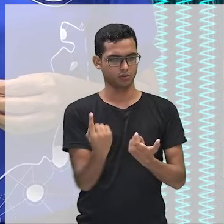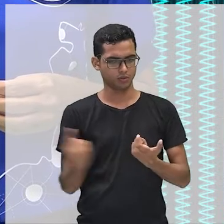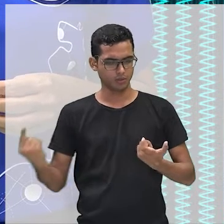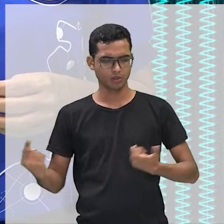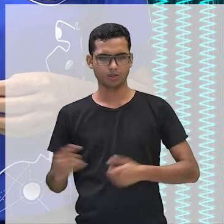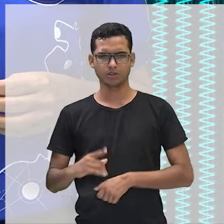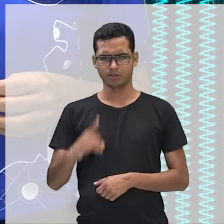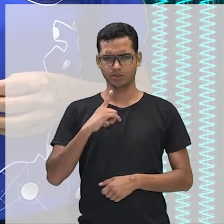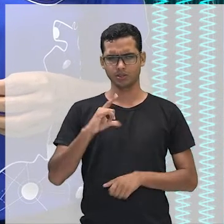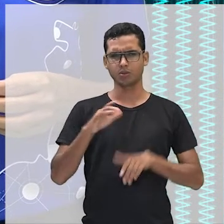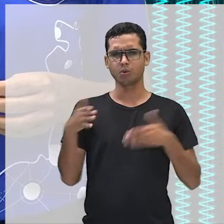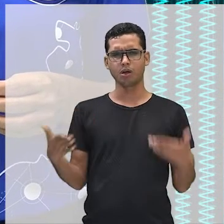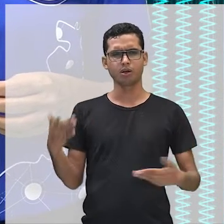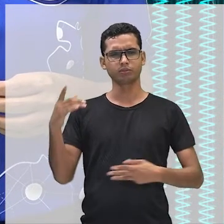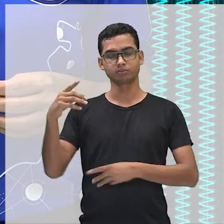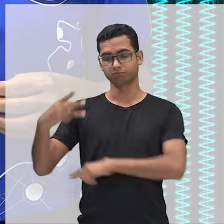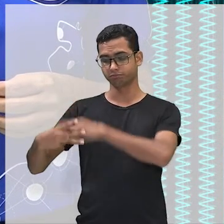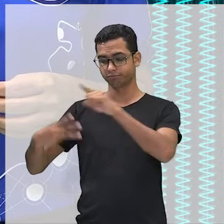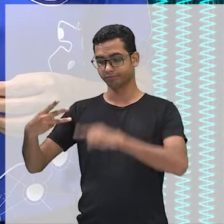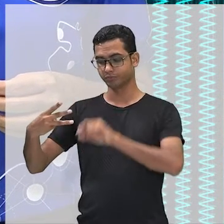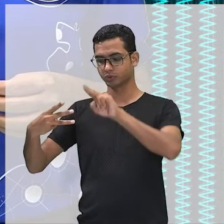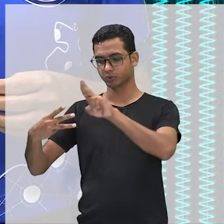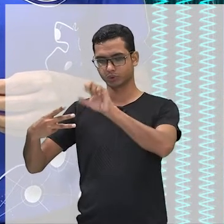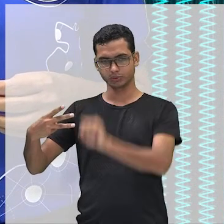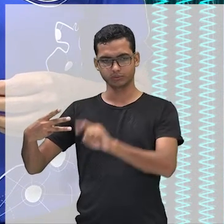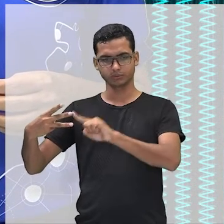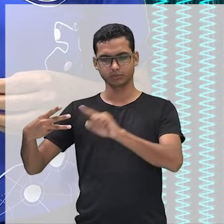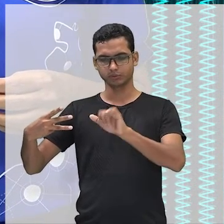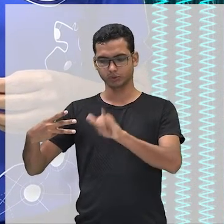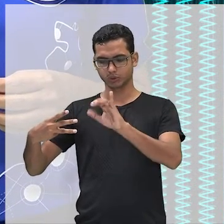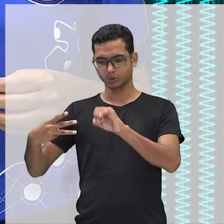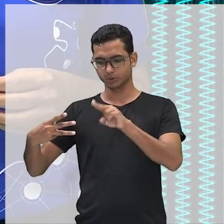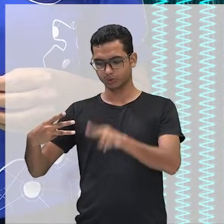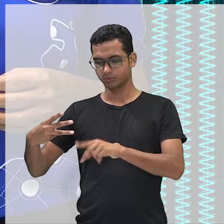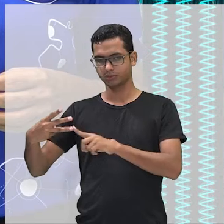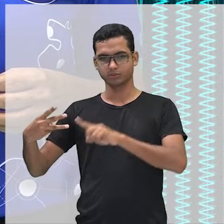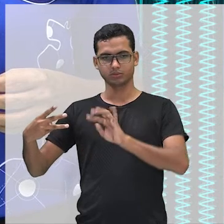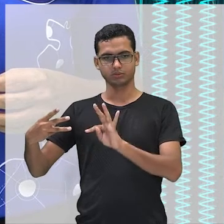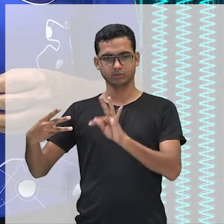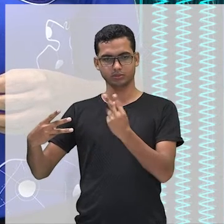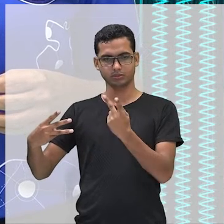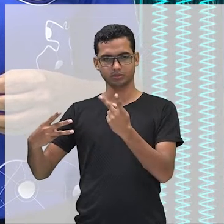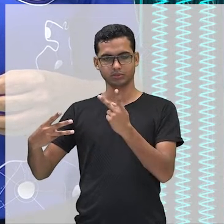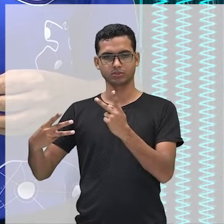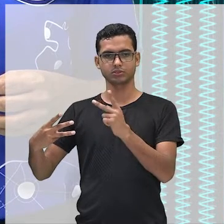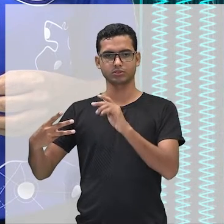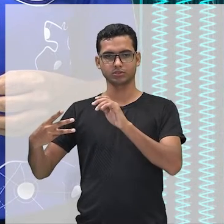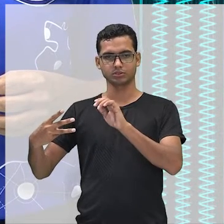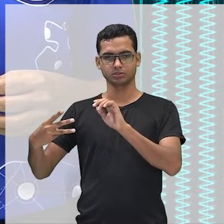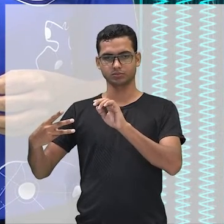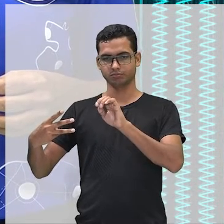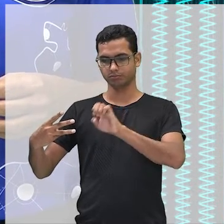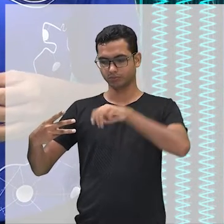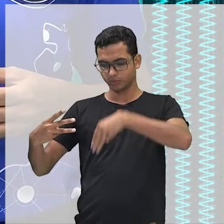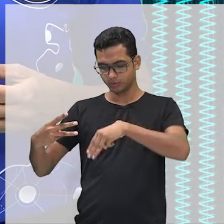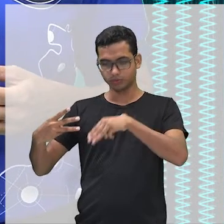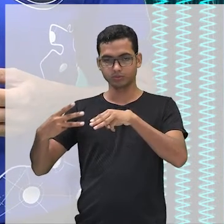temos no plural? São esses três aqui, ó. As, you, them. Vamos praticando comigo, ó. As,